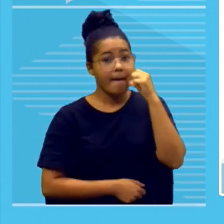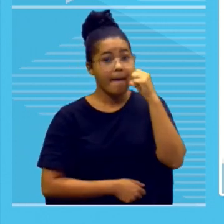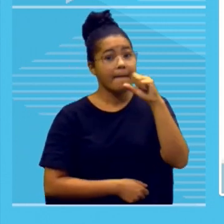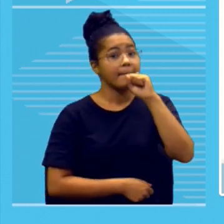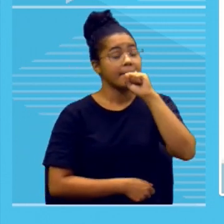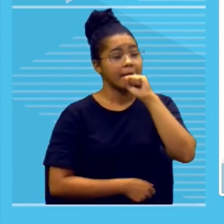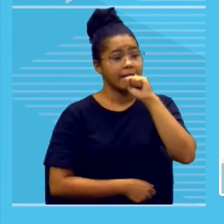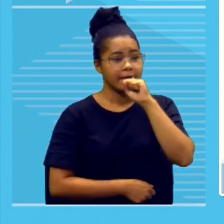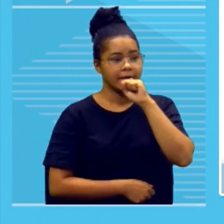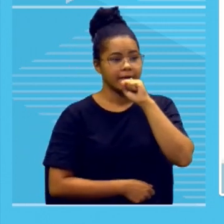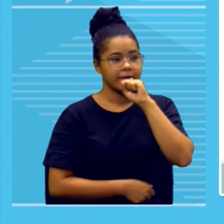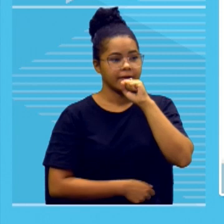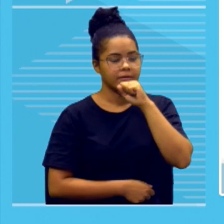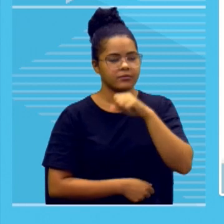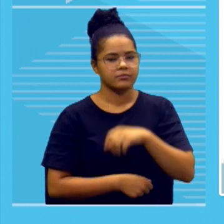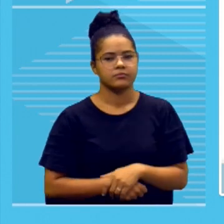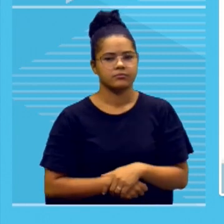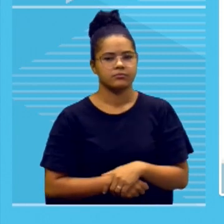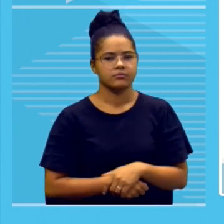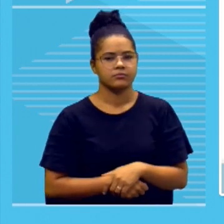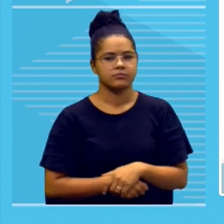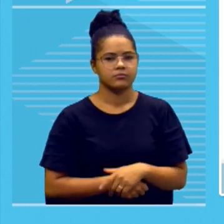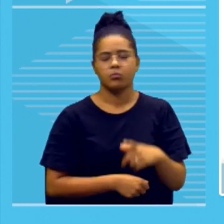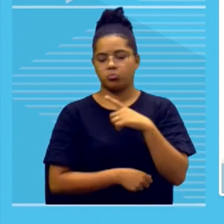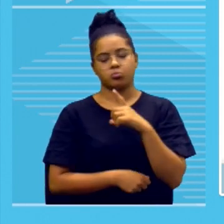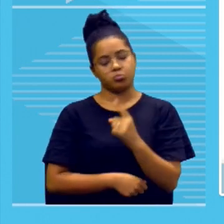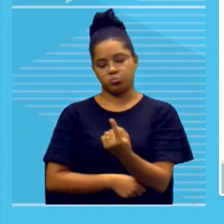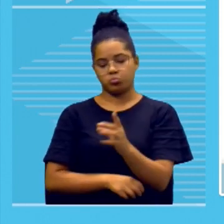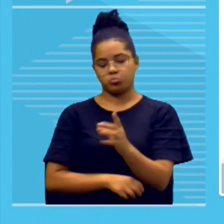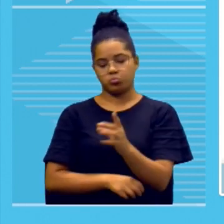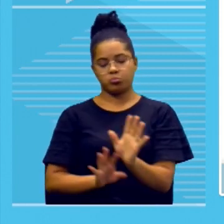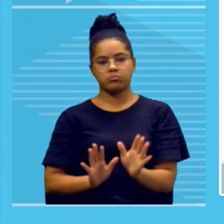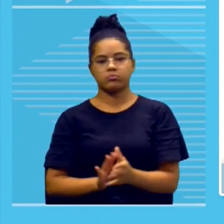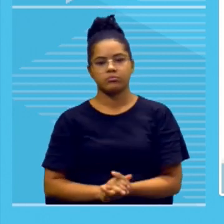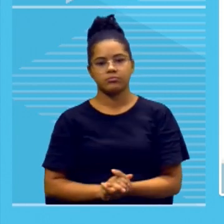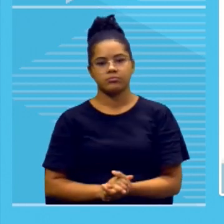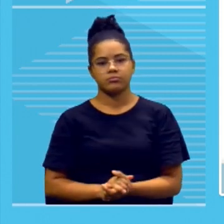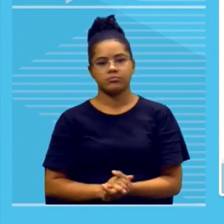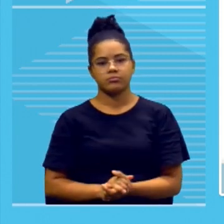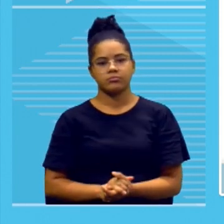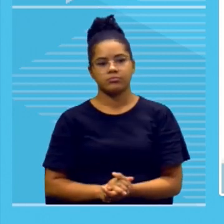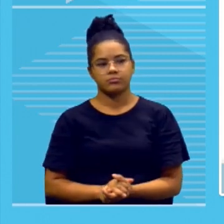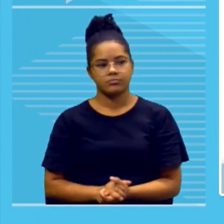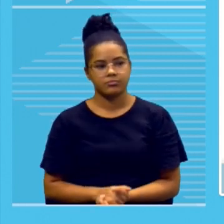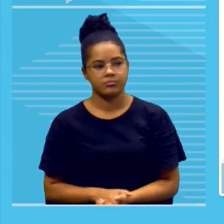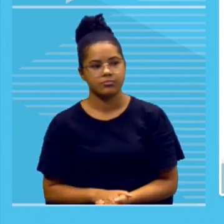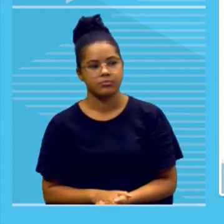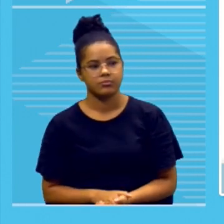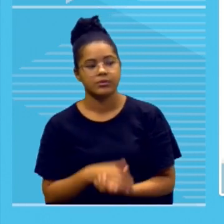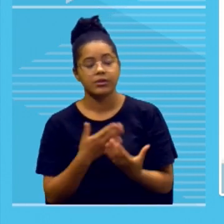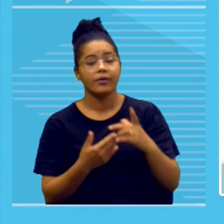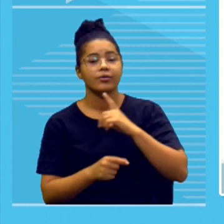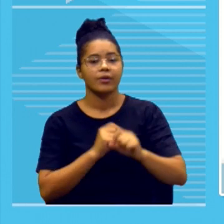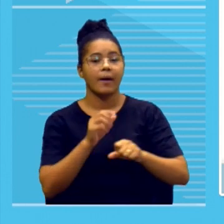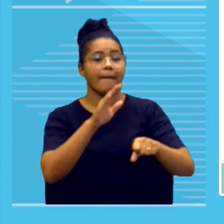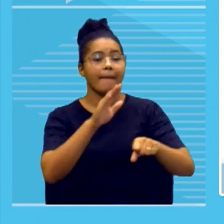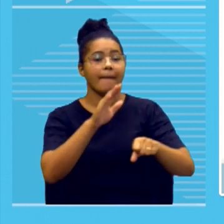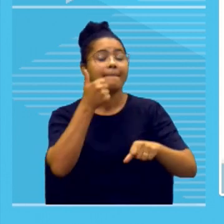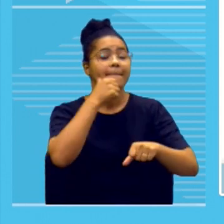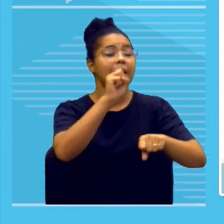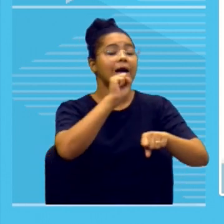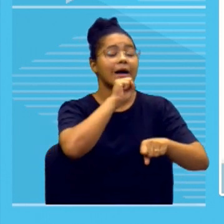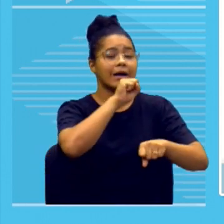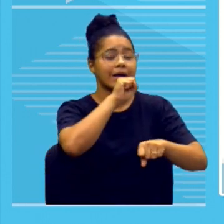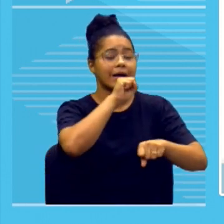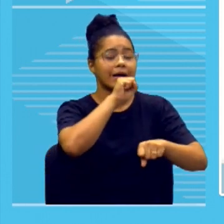mamãe, mãe, ô mãe. Ô menino chato, rapaz. Eita.